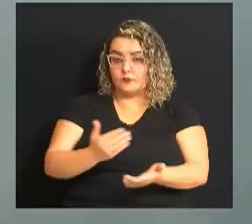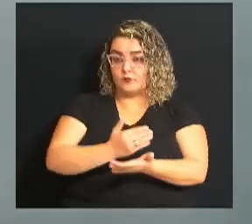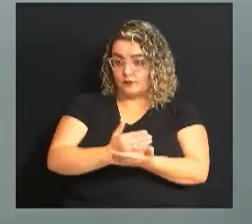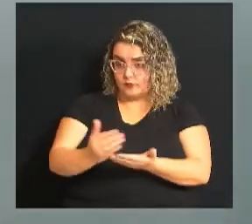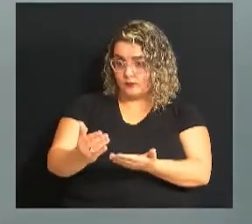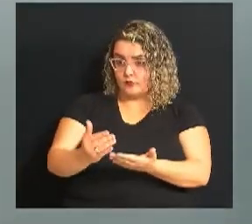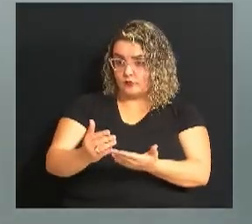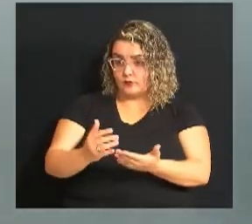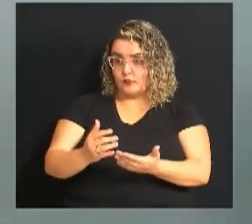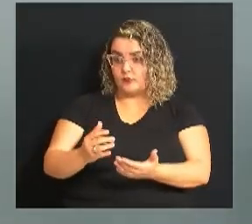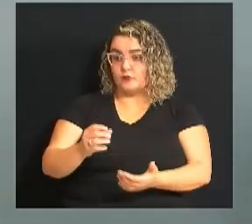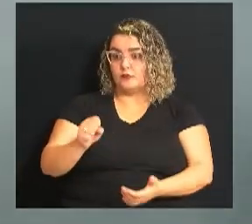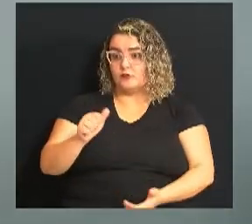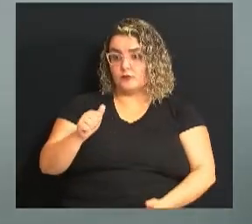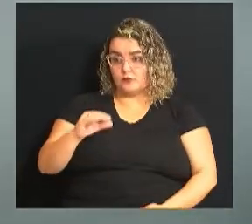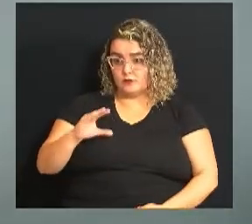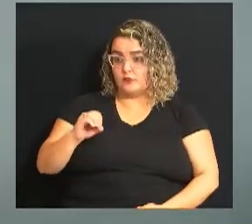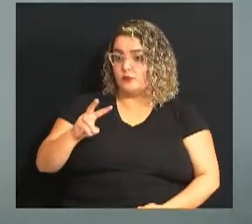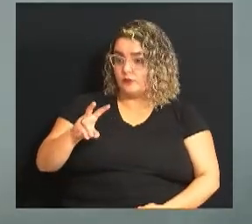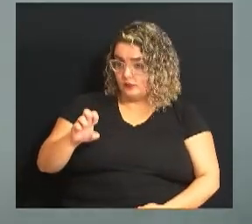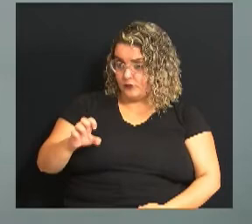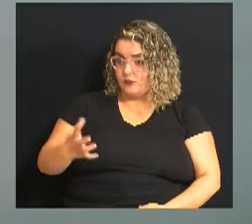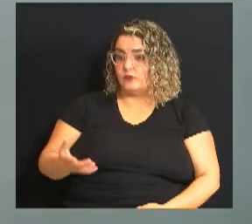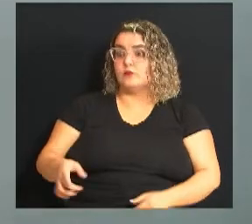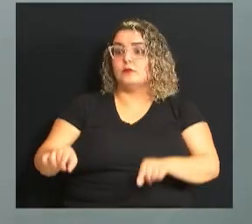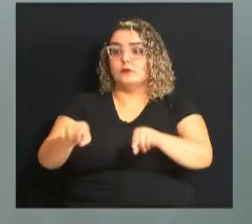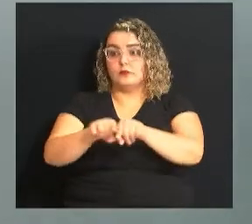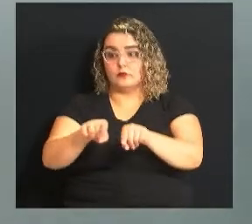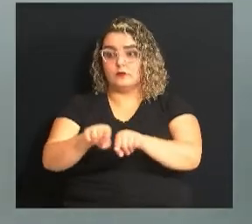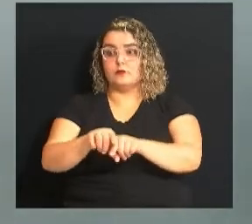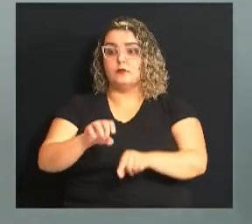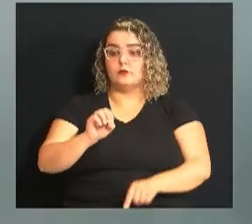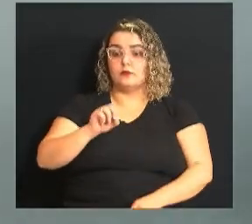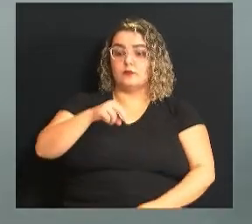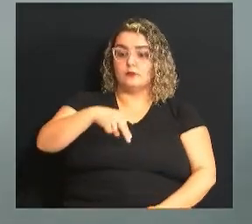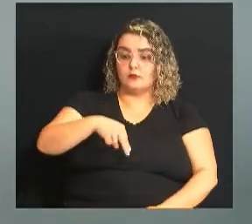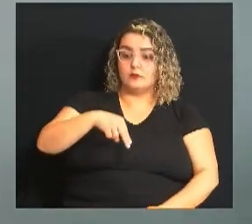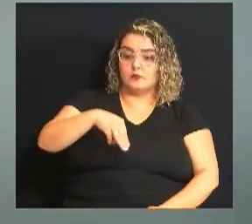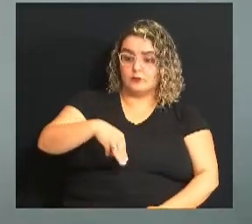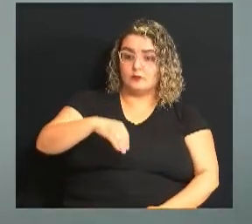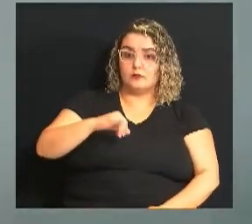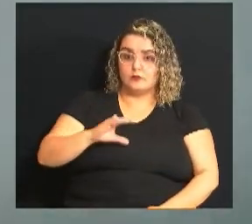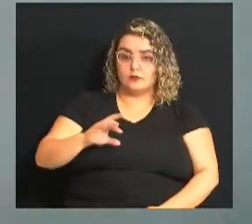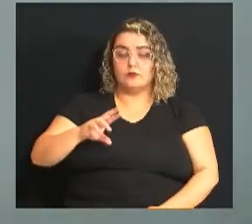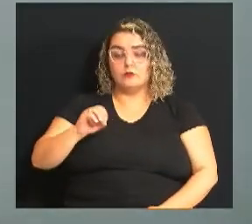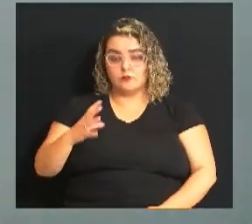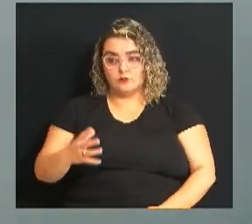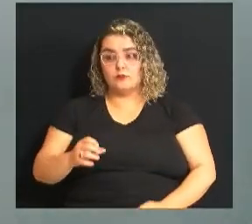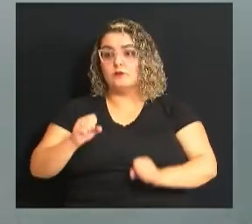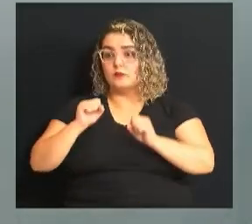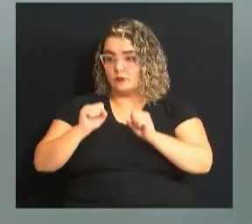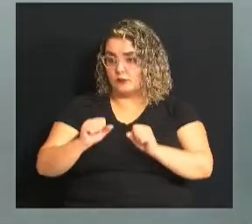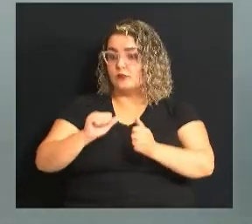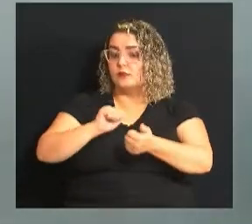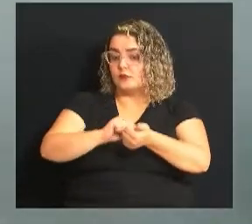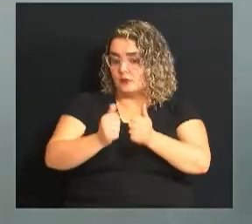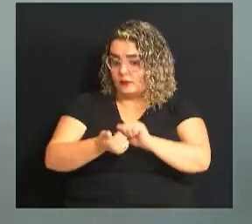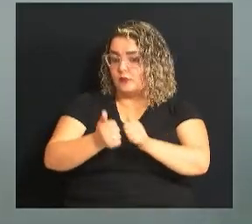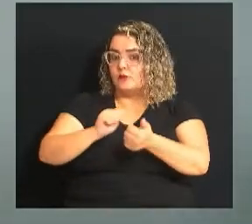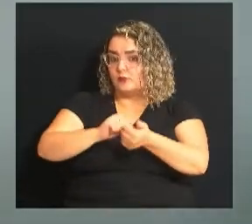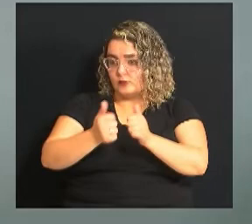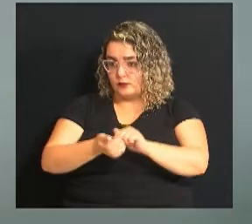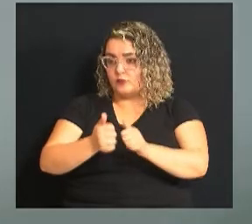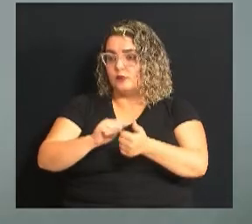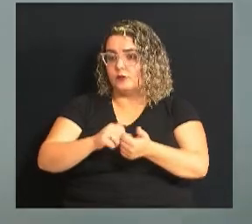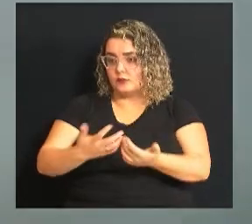do SARS-CoV, como também para a Ômicron. Então, pode ser que ajuste de fazer